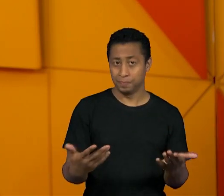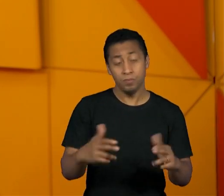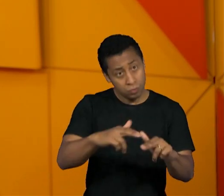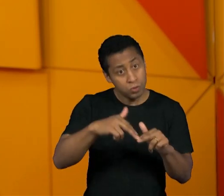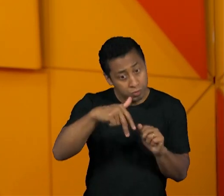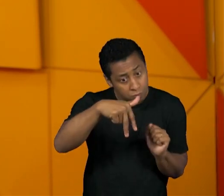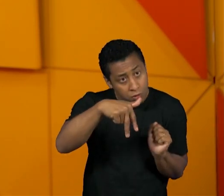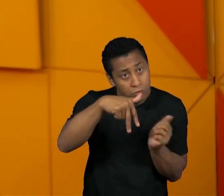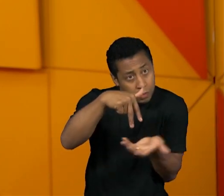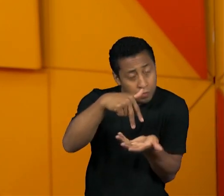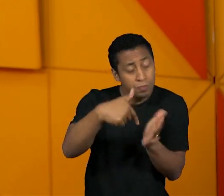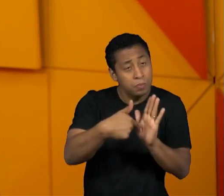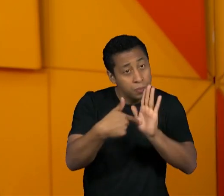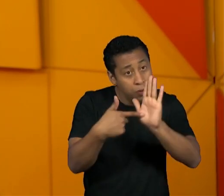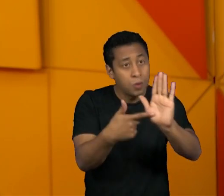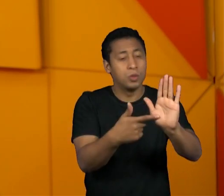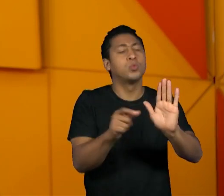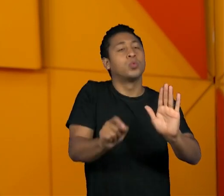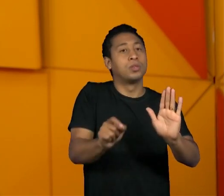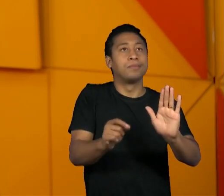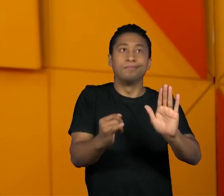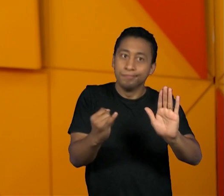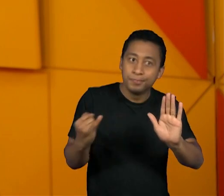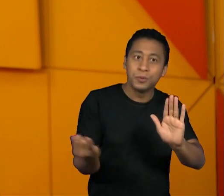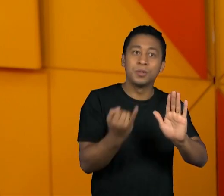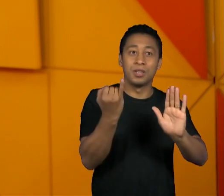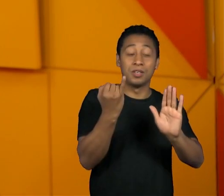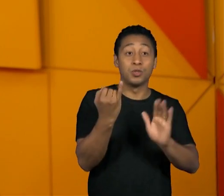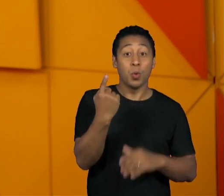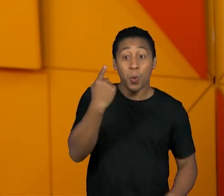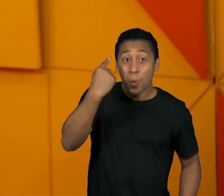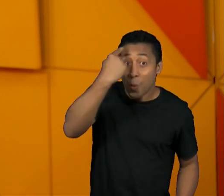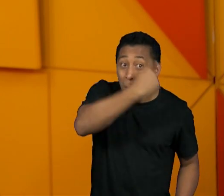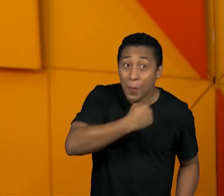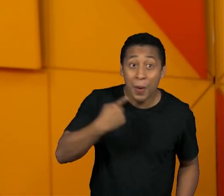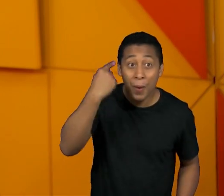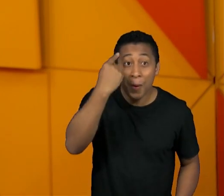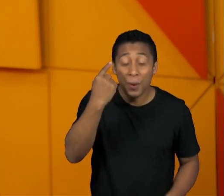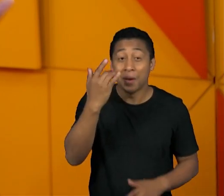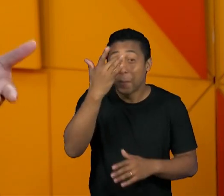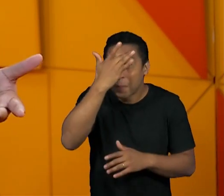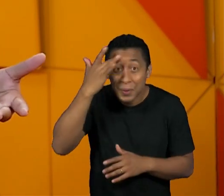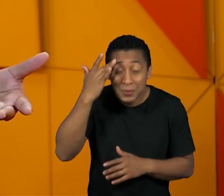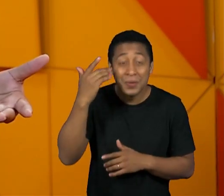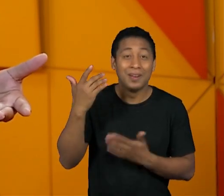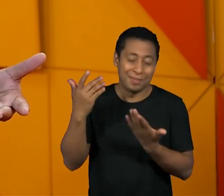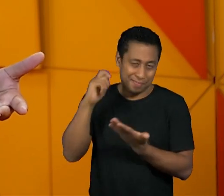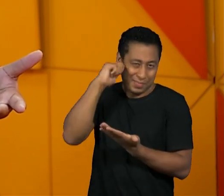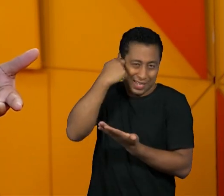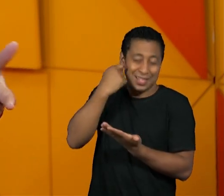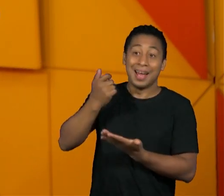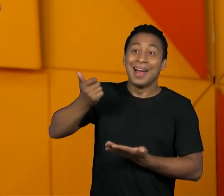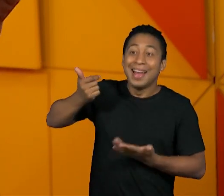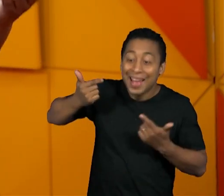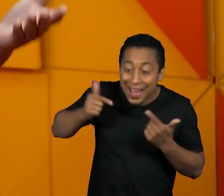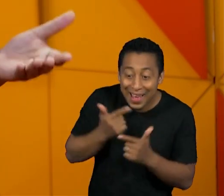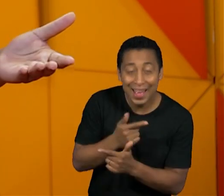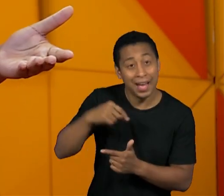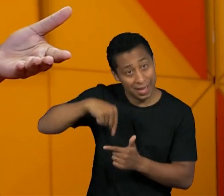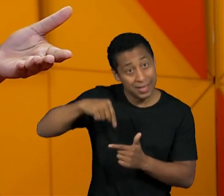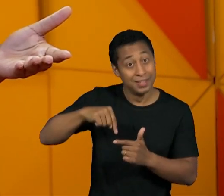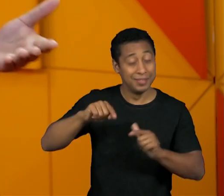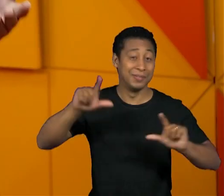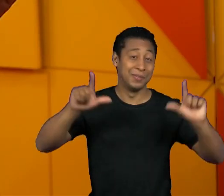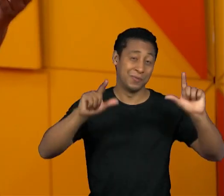importância de 1 hora de pessoas pretas rindo na televisão aberta brasileira. Eu quero